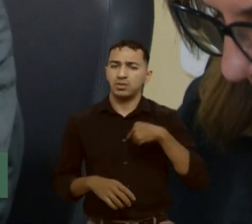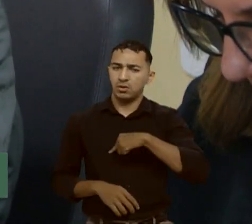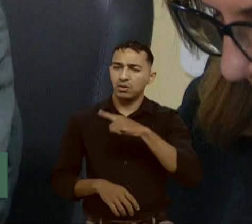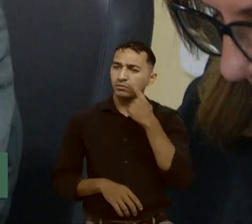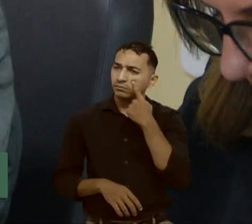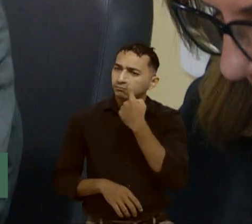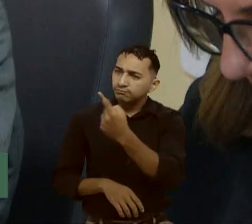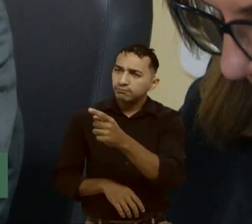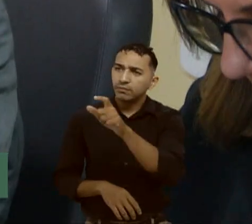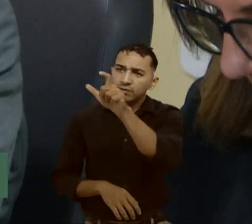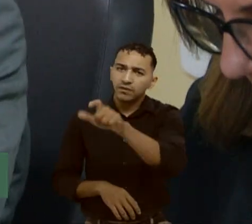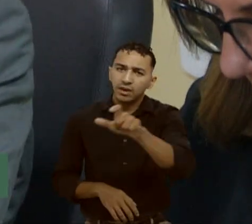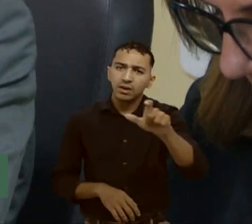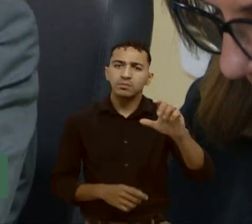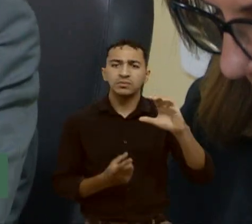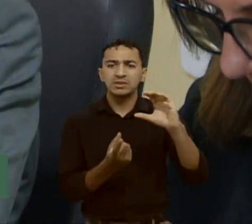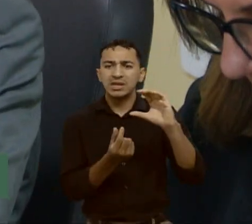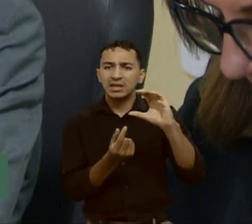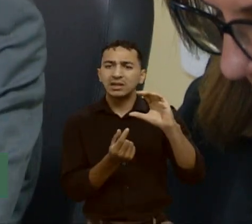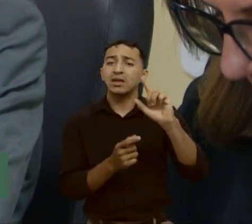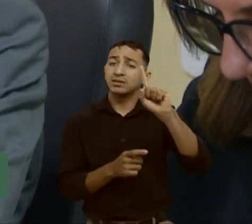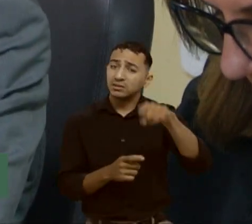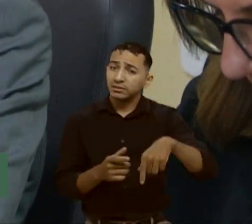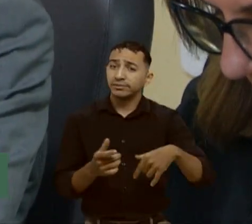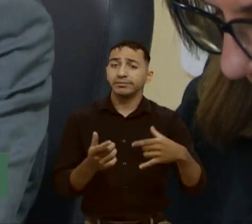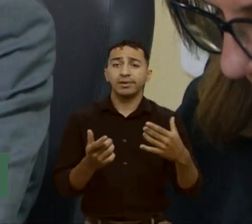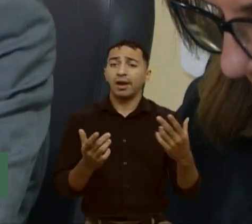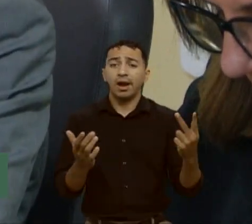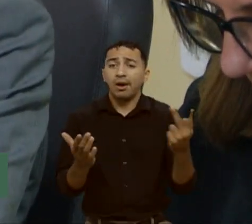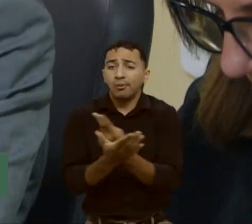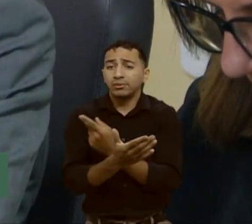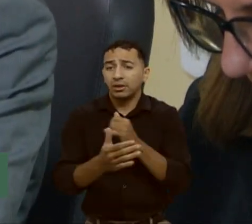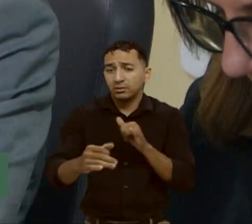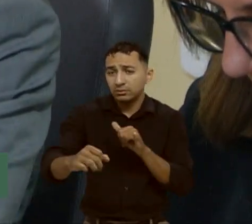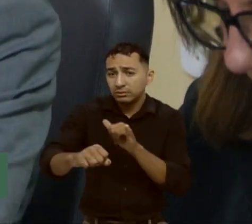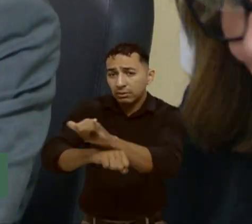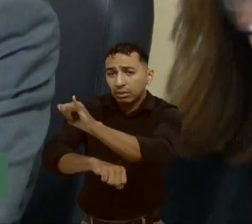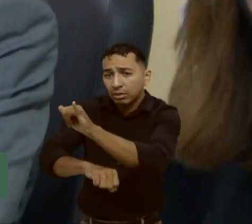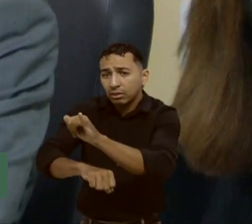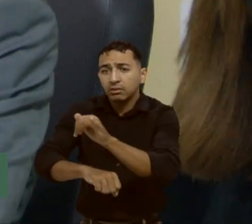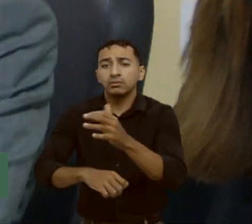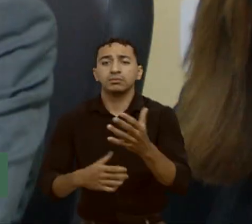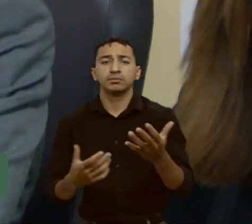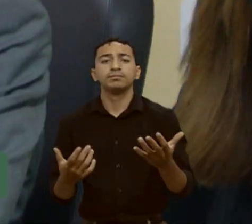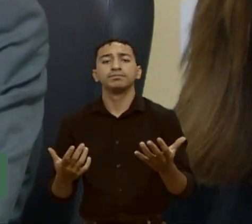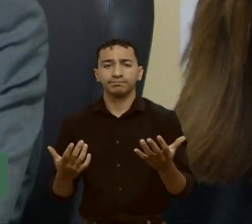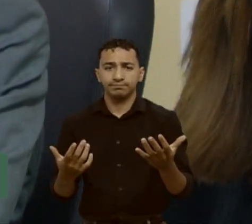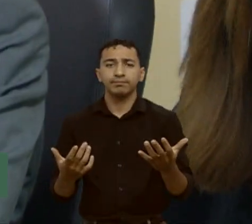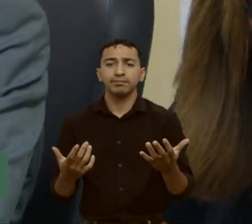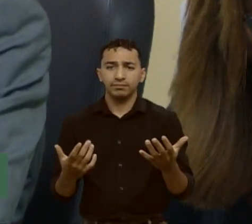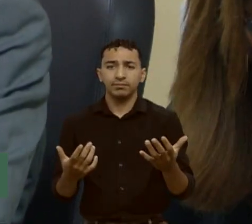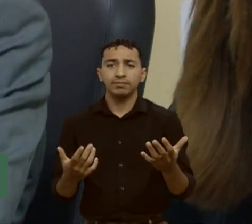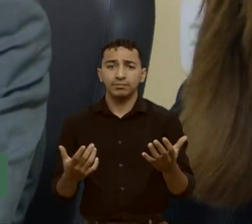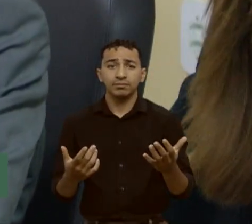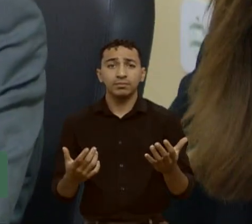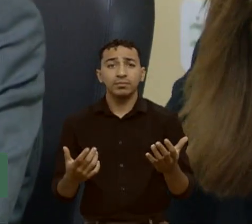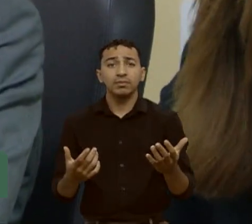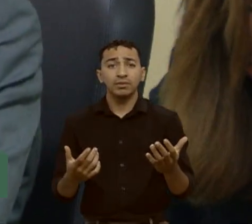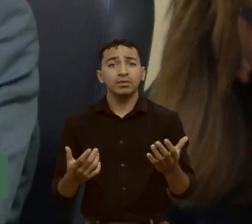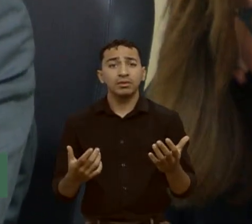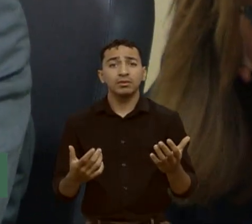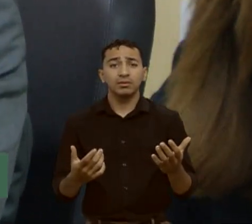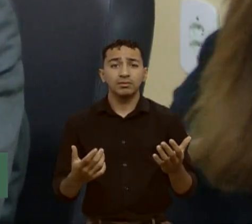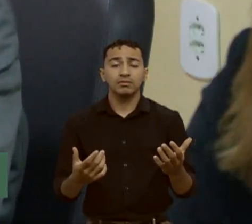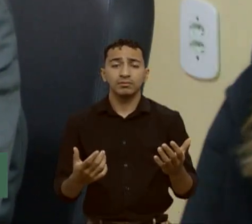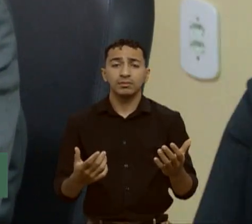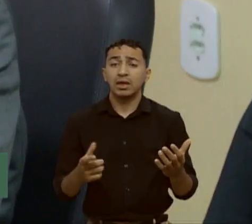uma forma ou de outra, são lesados, certo? Por relações contratuais legítimas, mas em que